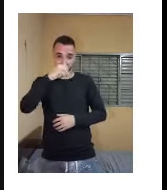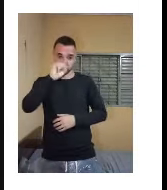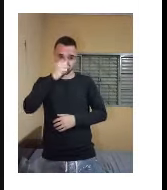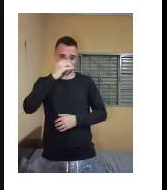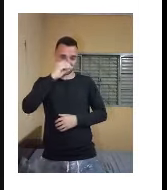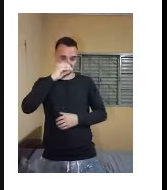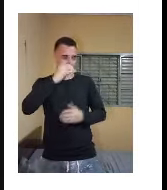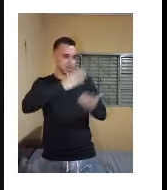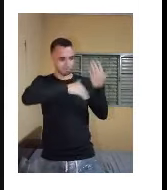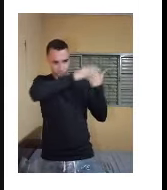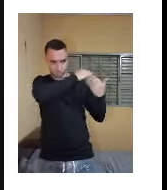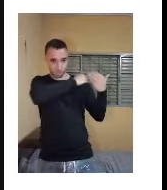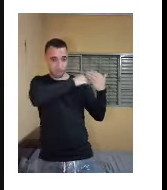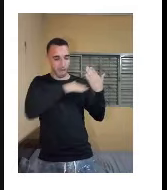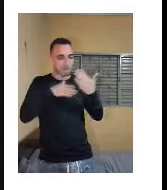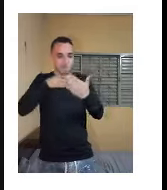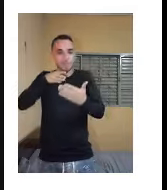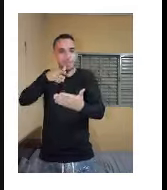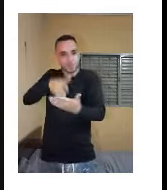as linhas em azul